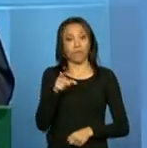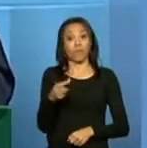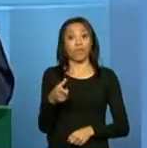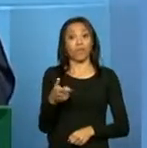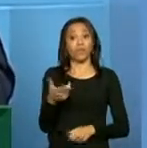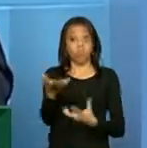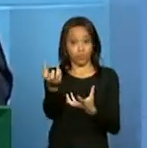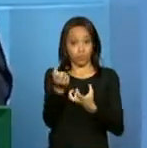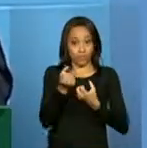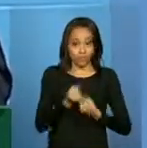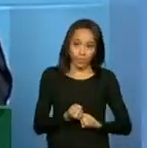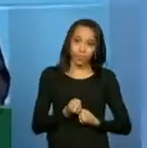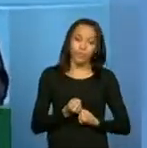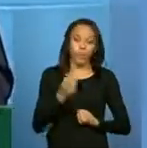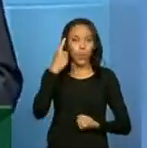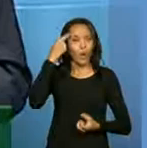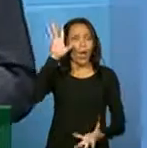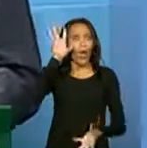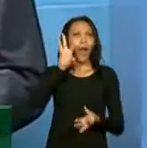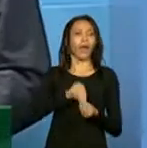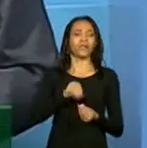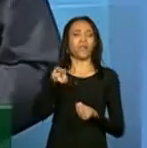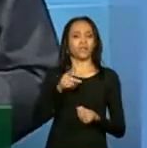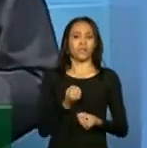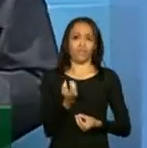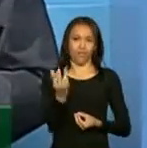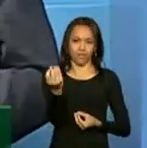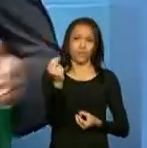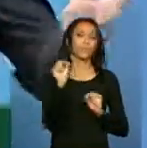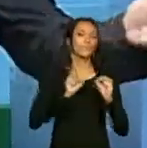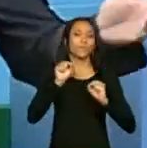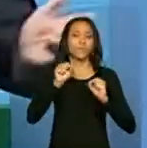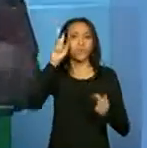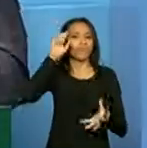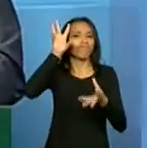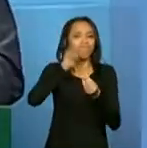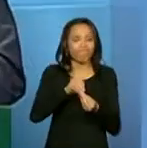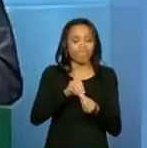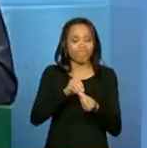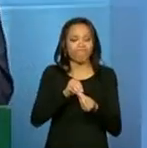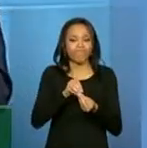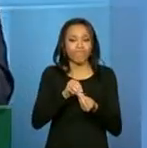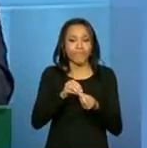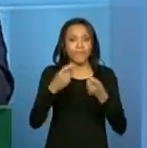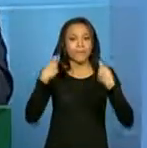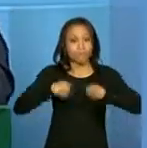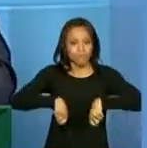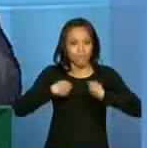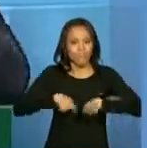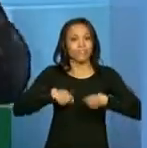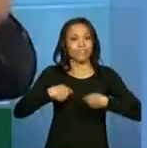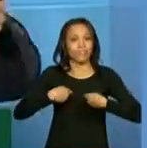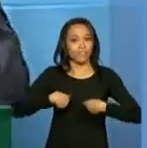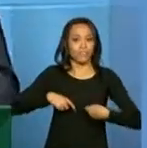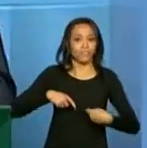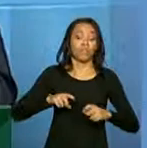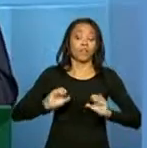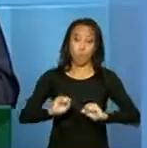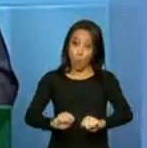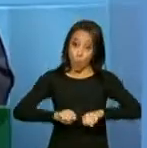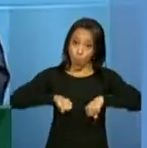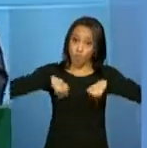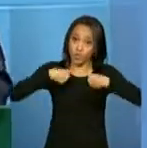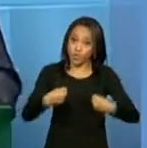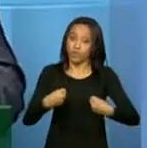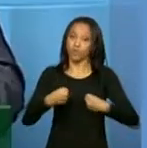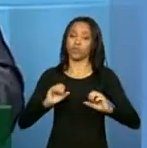trouxe uma conclusão dessa viagem. A conclusão é a seguinte: é necessário um esforço concertado,